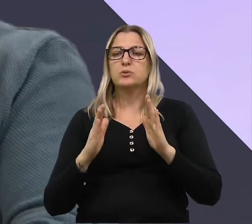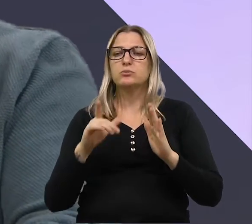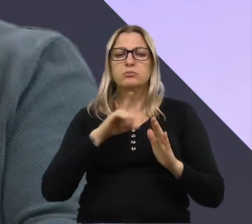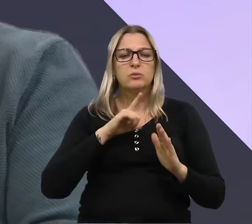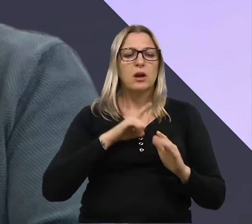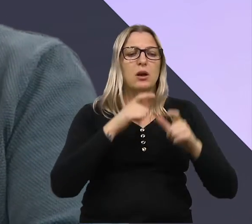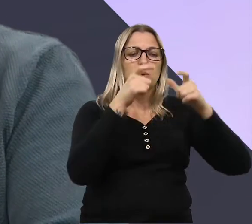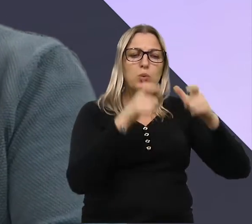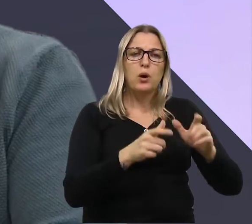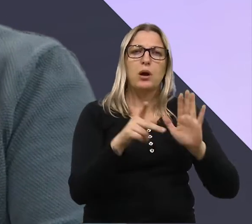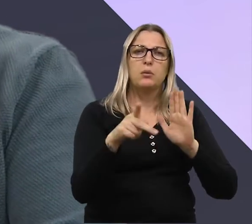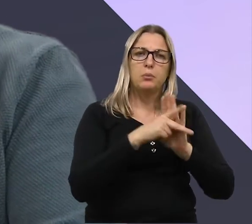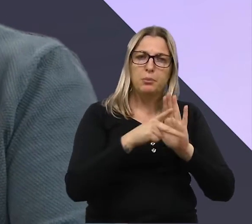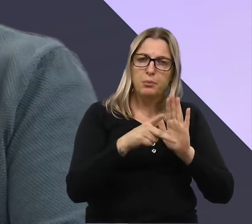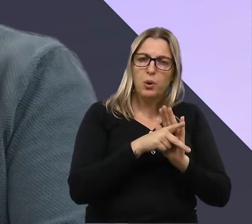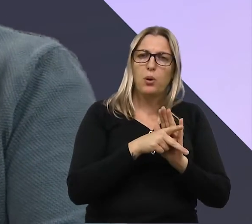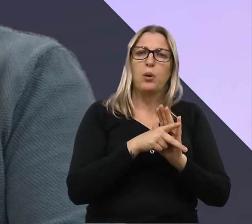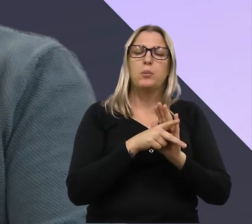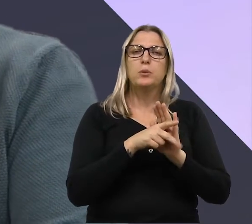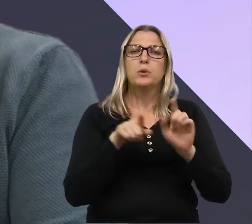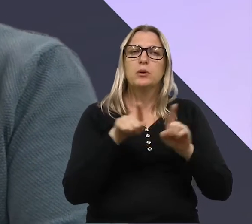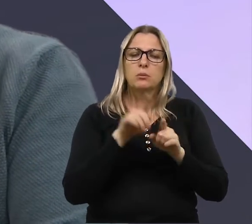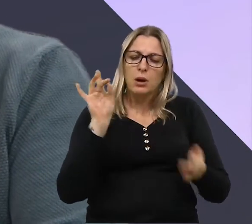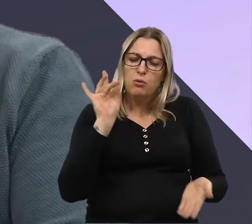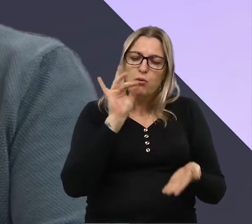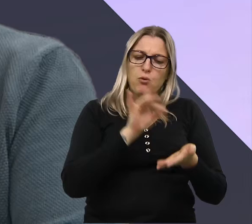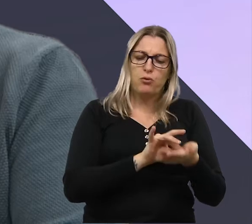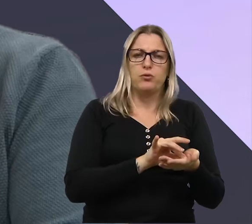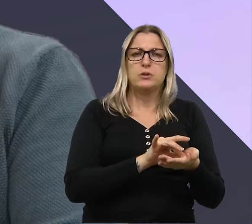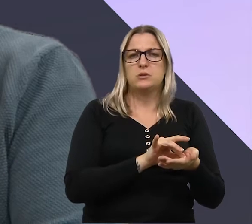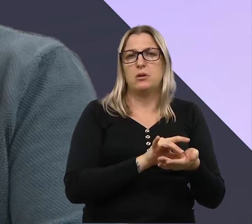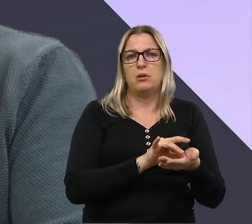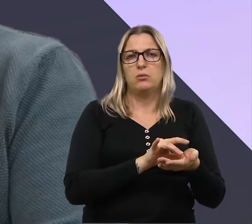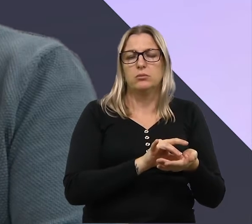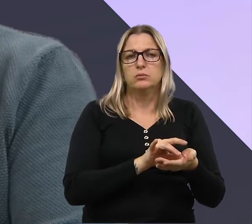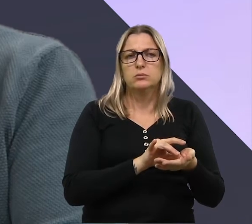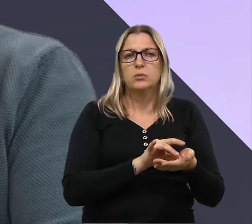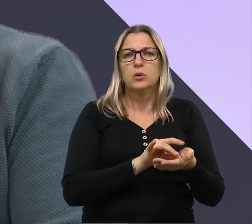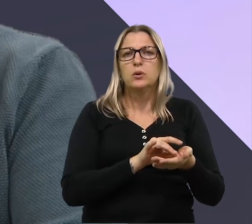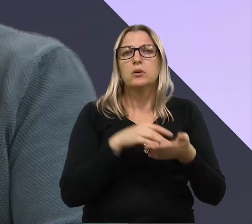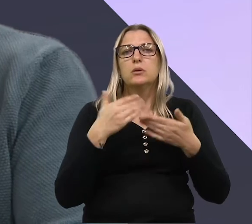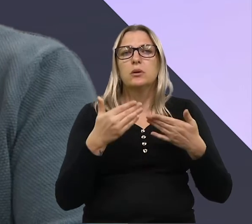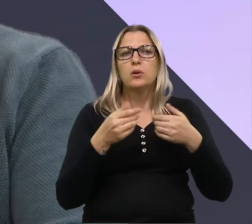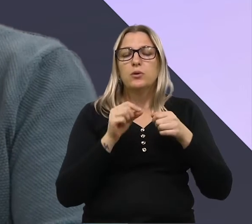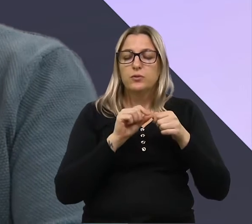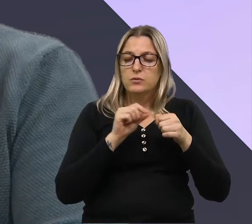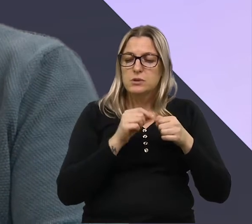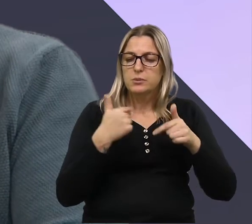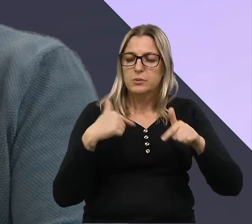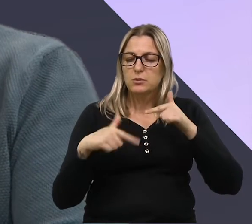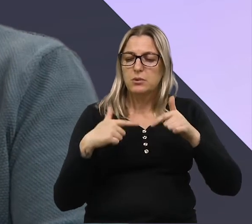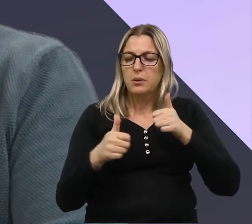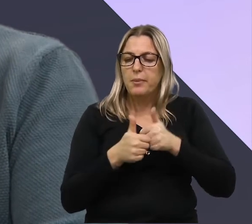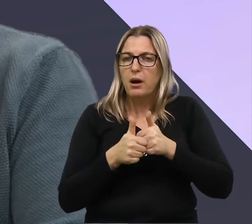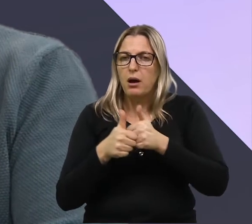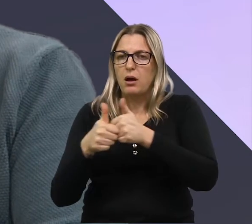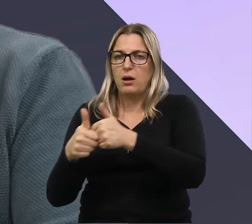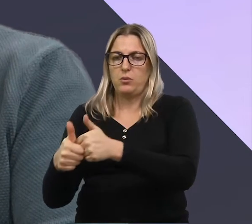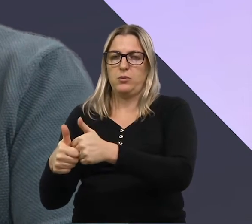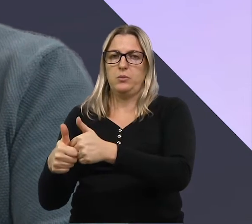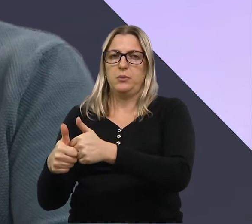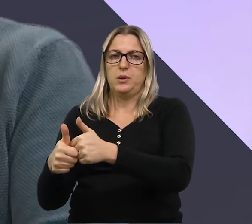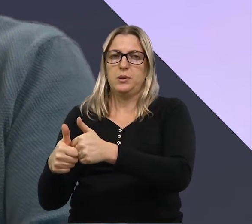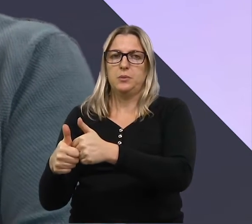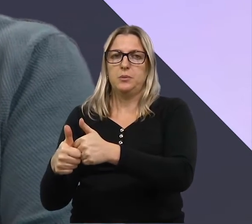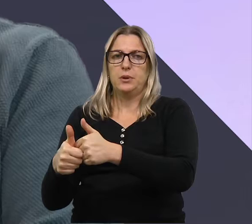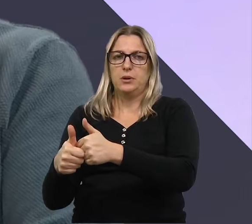pelo seu segmento de mercado muito bem consolidado tão tudo isso todo isso é um trabalho de acompanhamento que faz parte dessa questão que eu